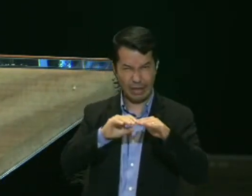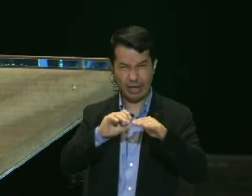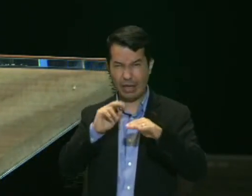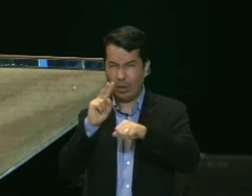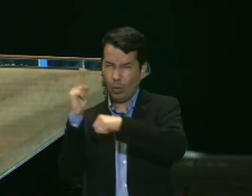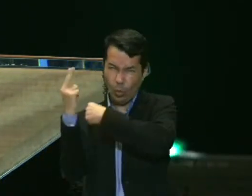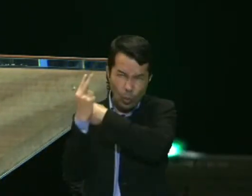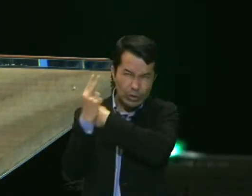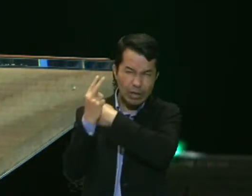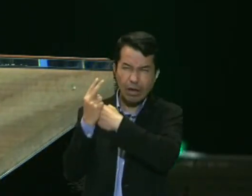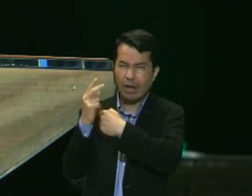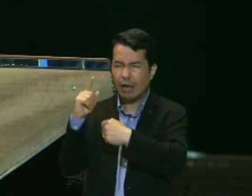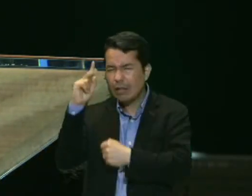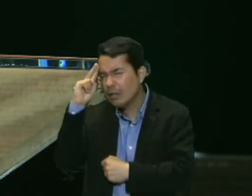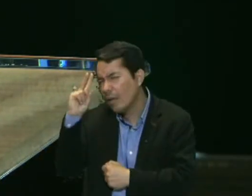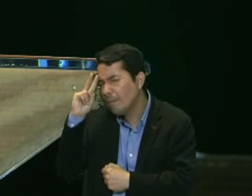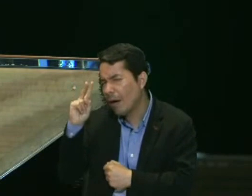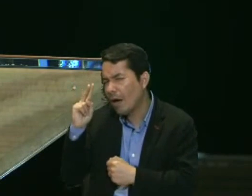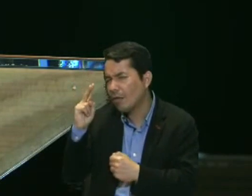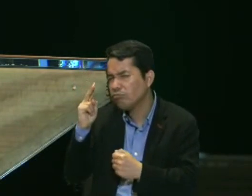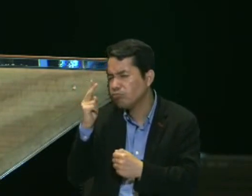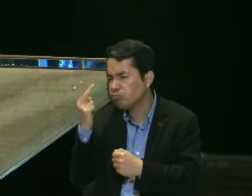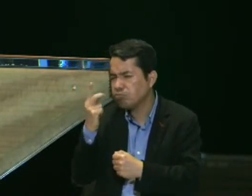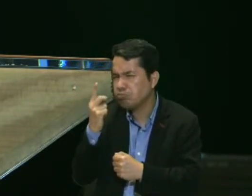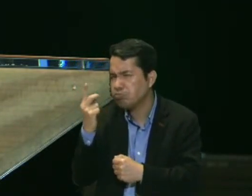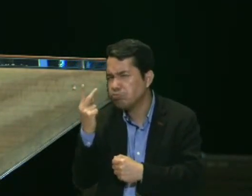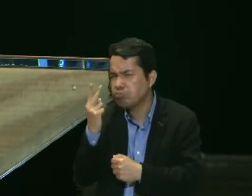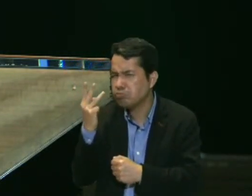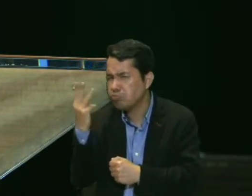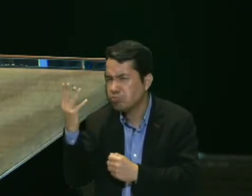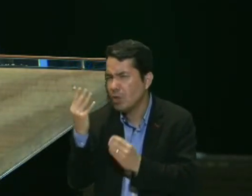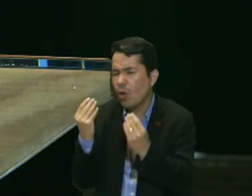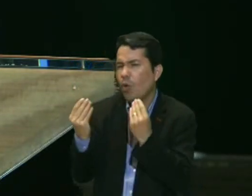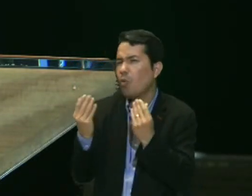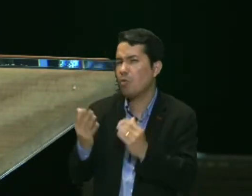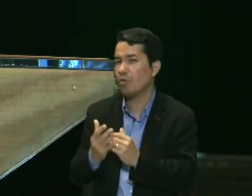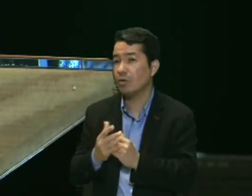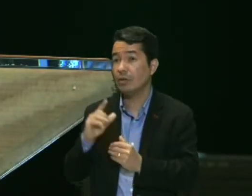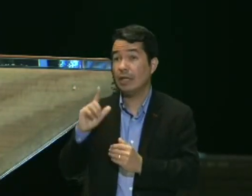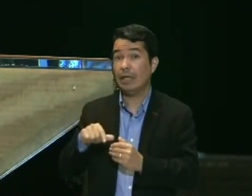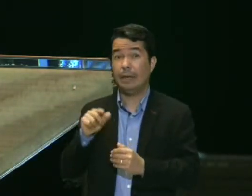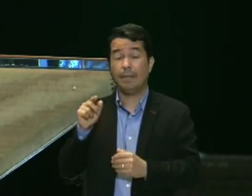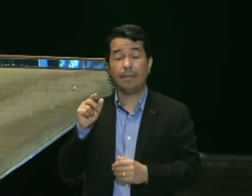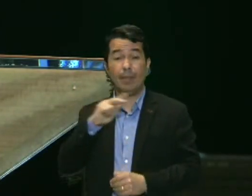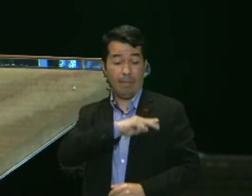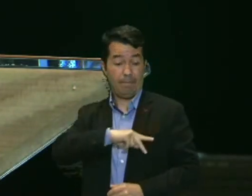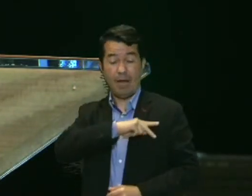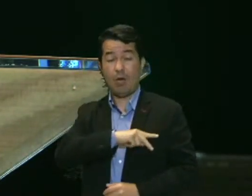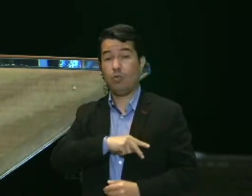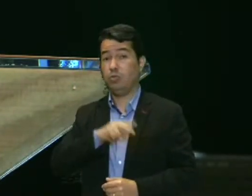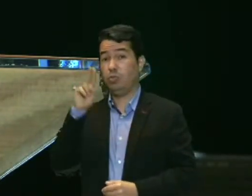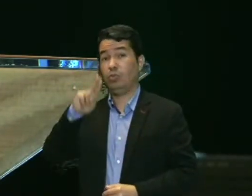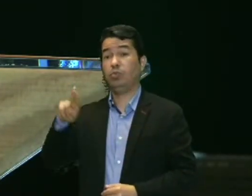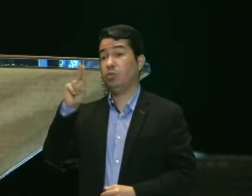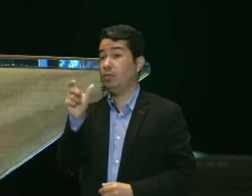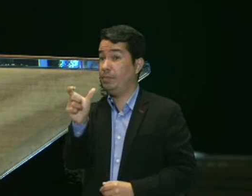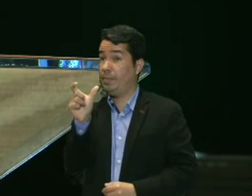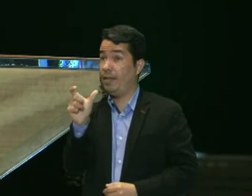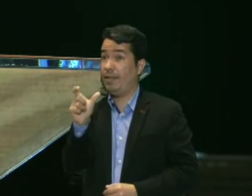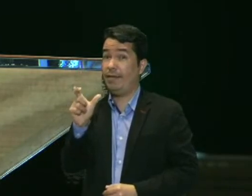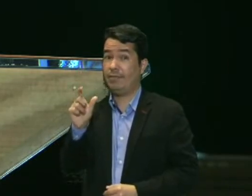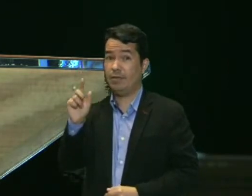E na verdade ele usou aqui um verbo militar, que significava assim: estabelecer